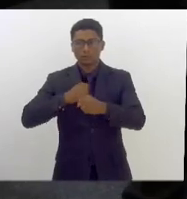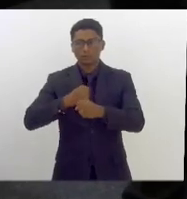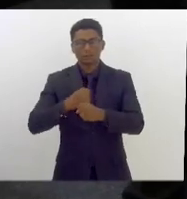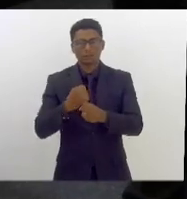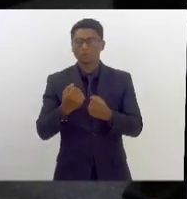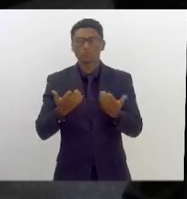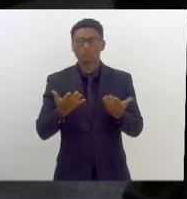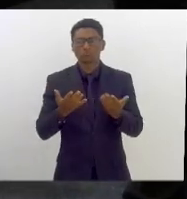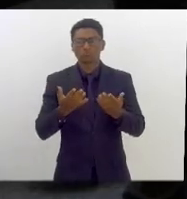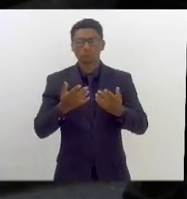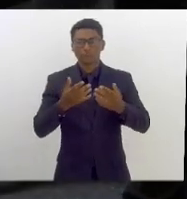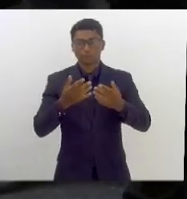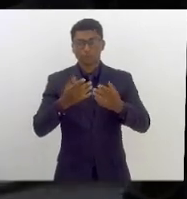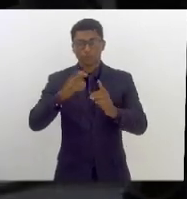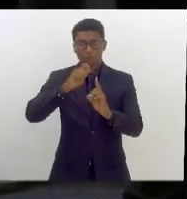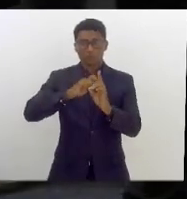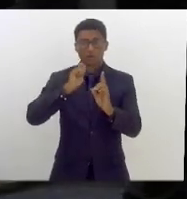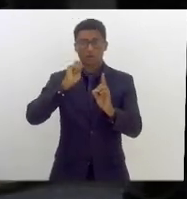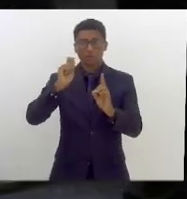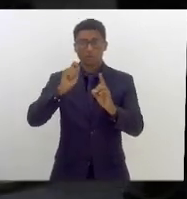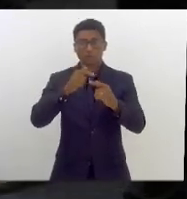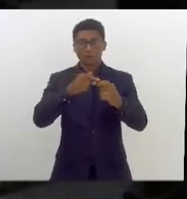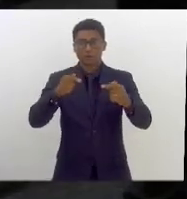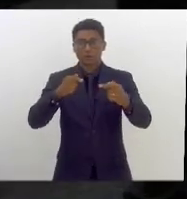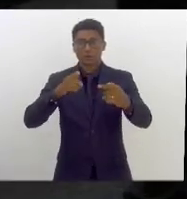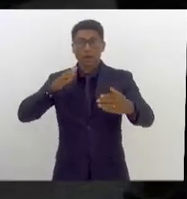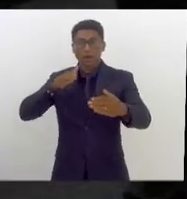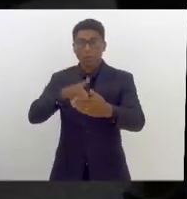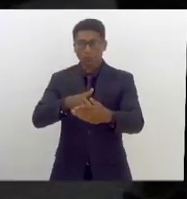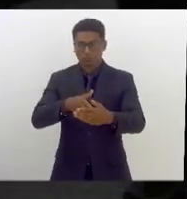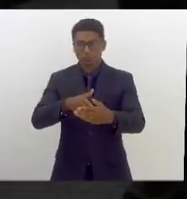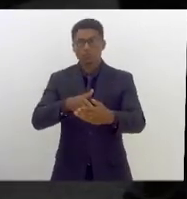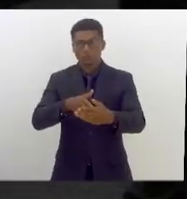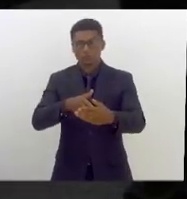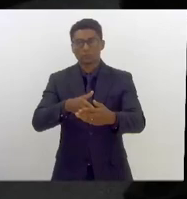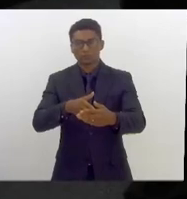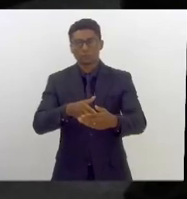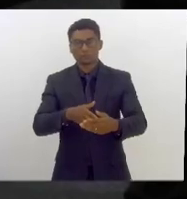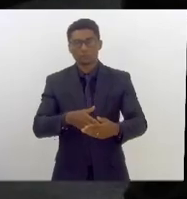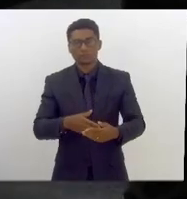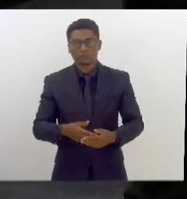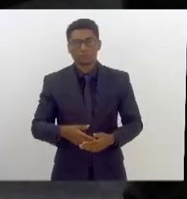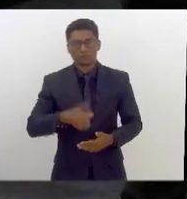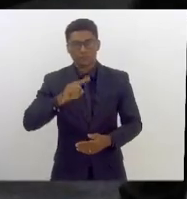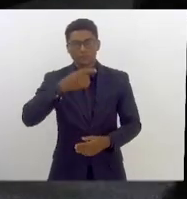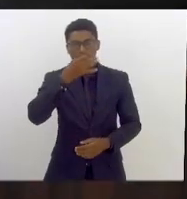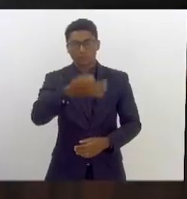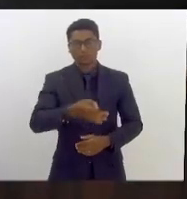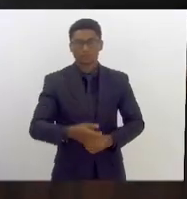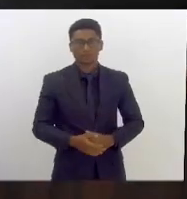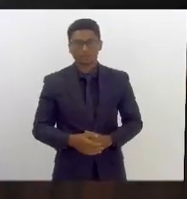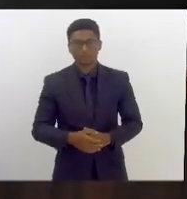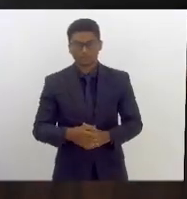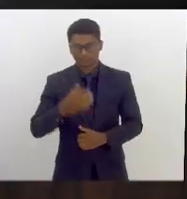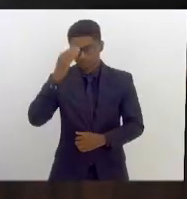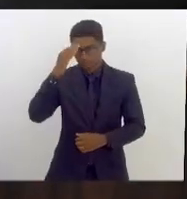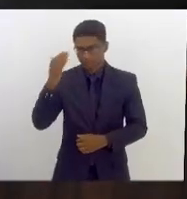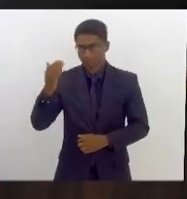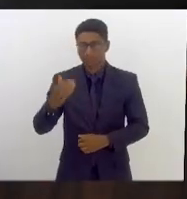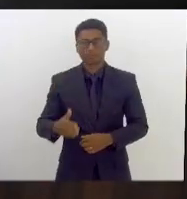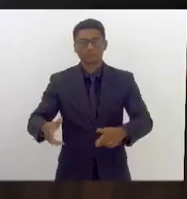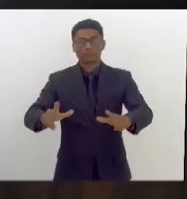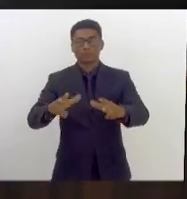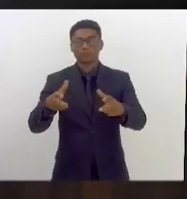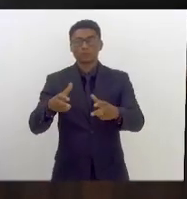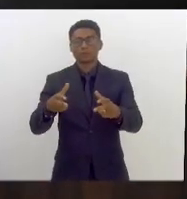semana do mês de abril. É o parecer constitucionalidade com juridicidade com emendas. Obrigada, deputado. Pela Comissão